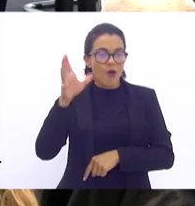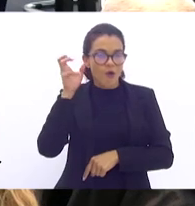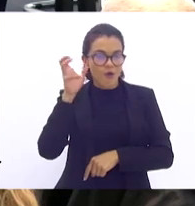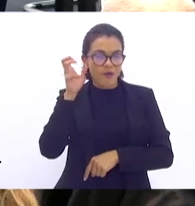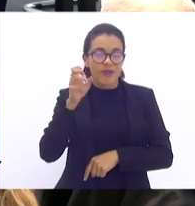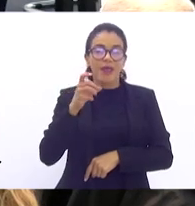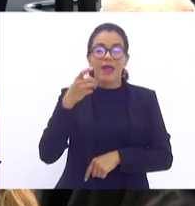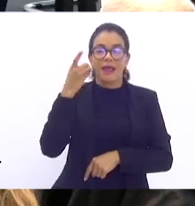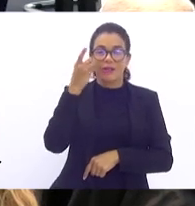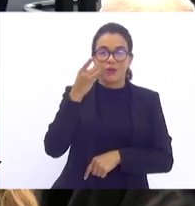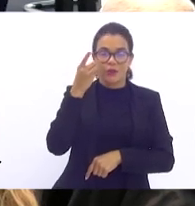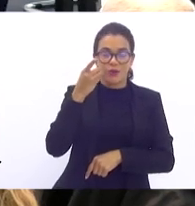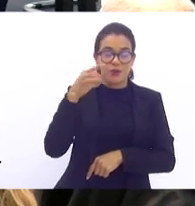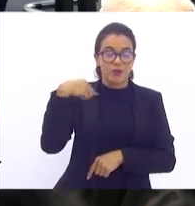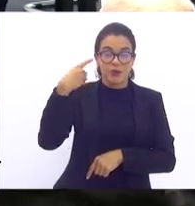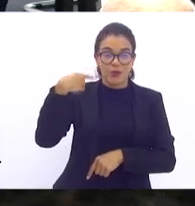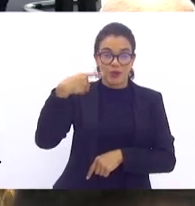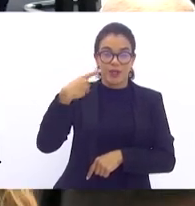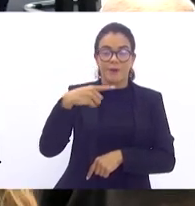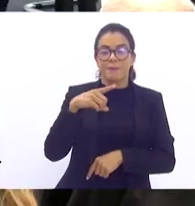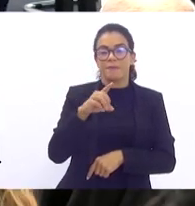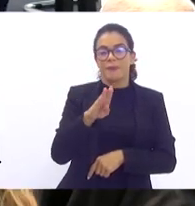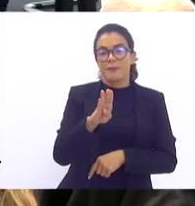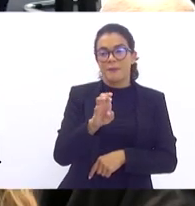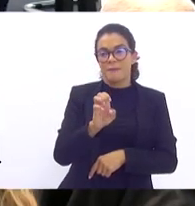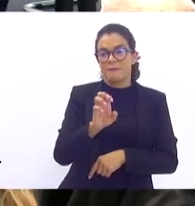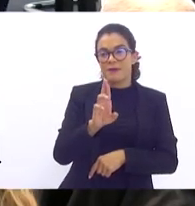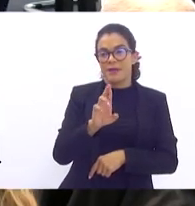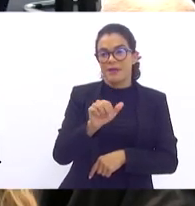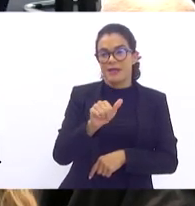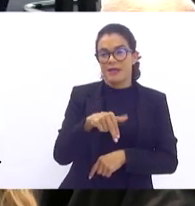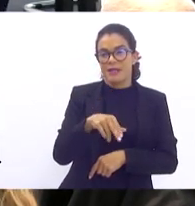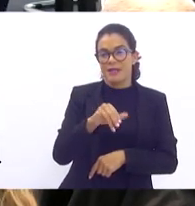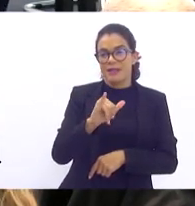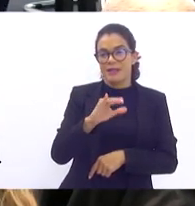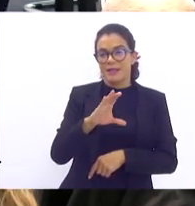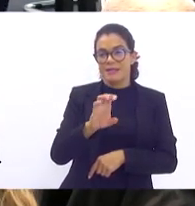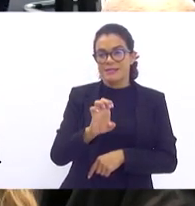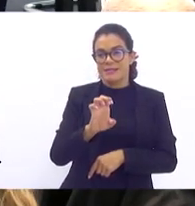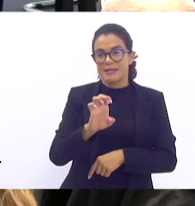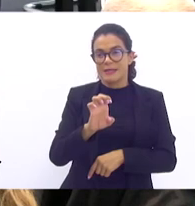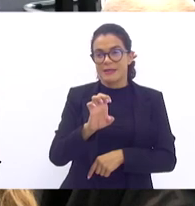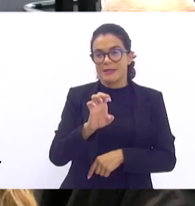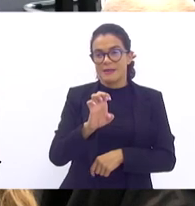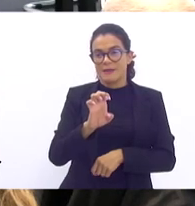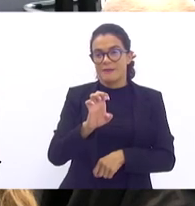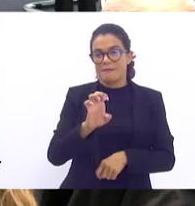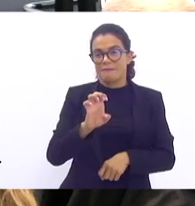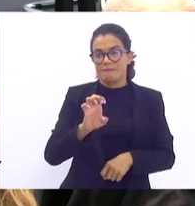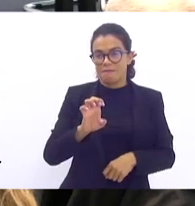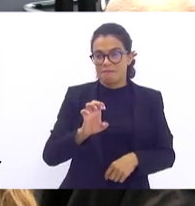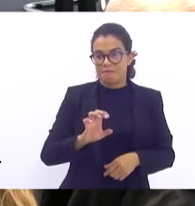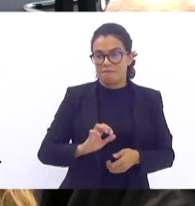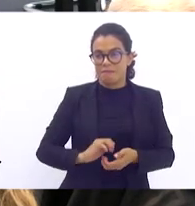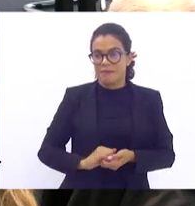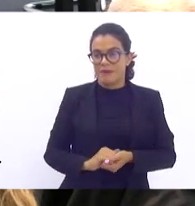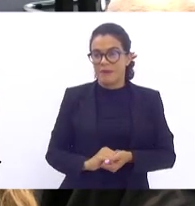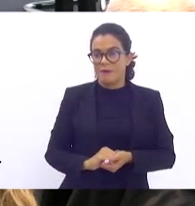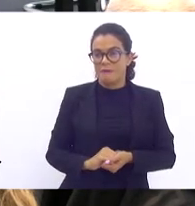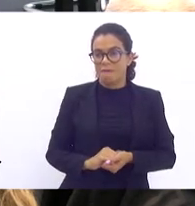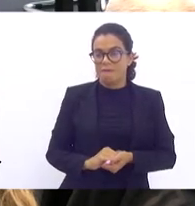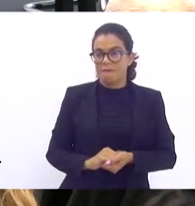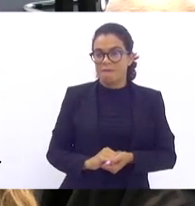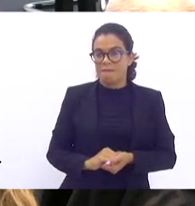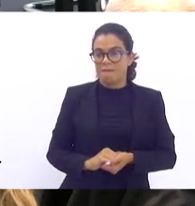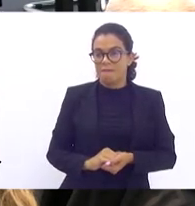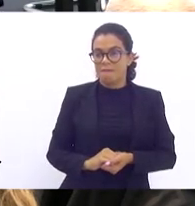doutora Berenice Viana Viana e também vou